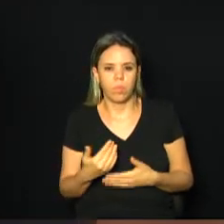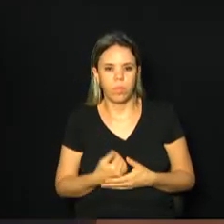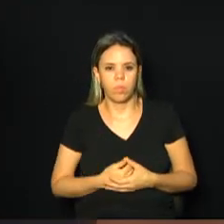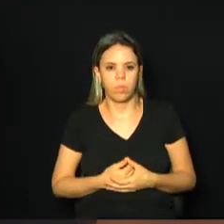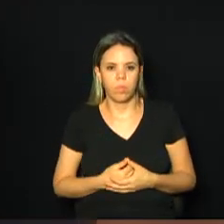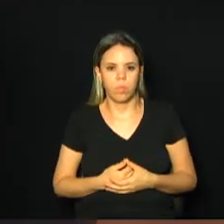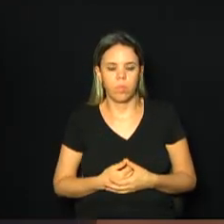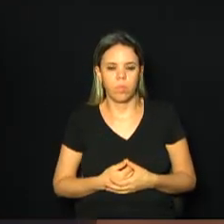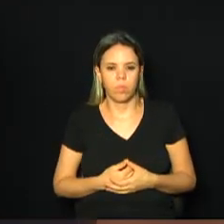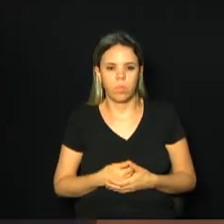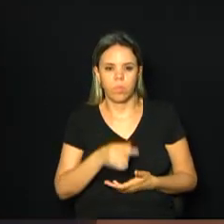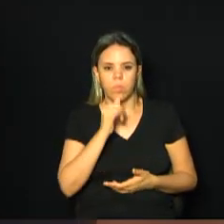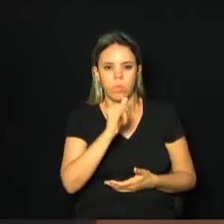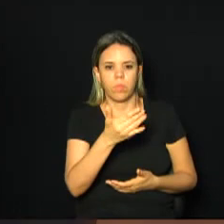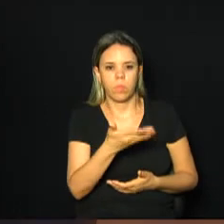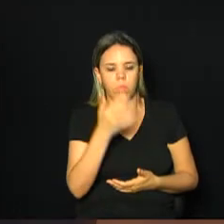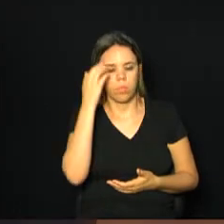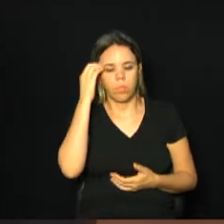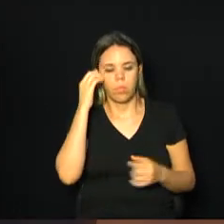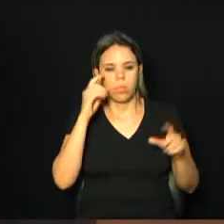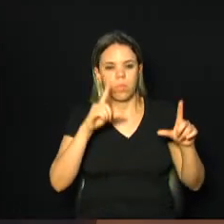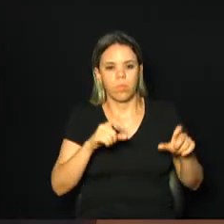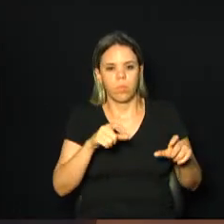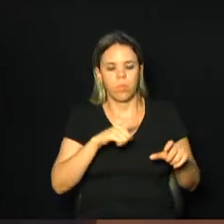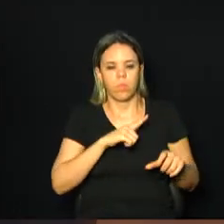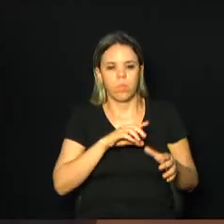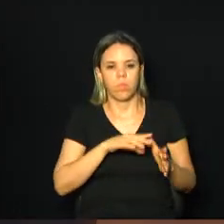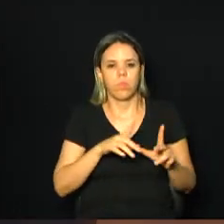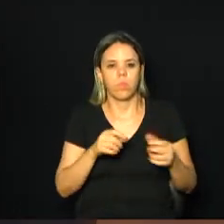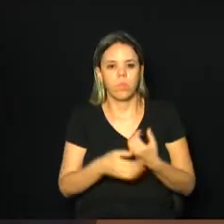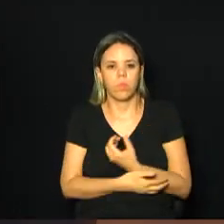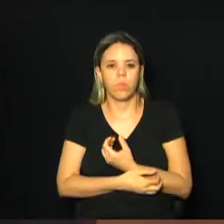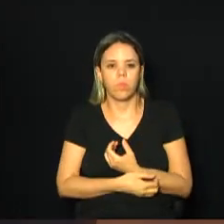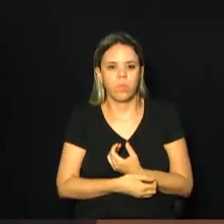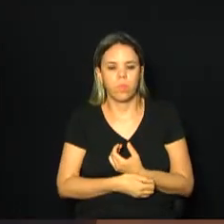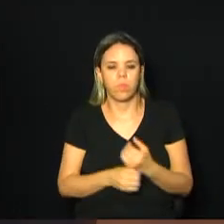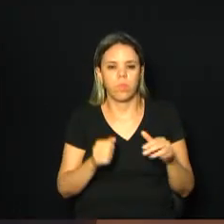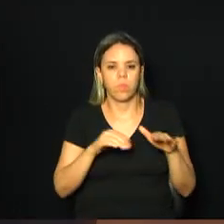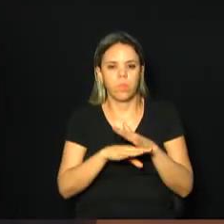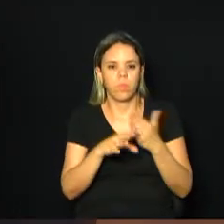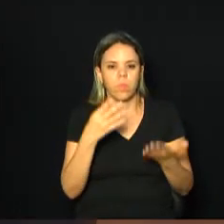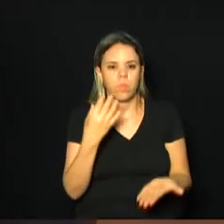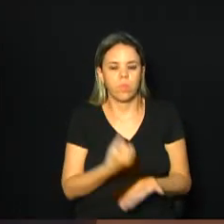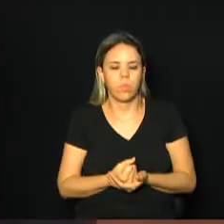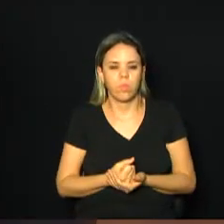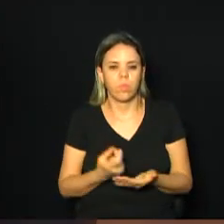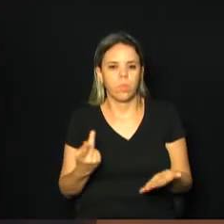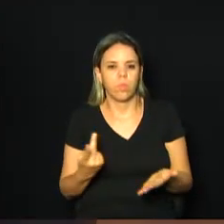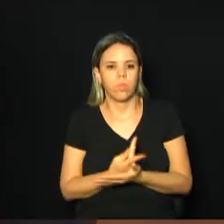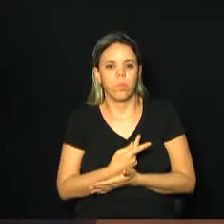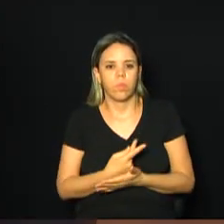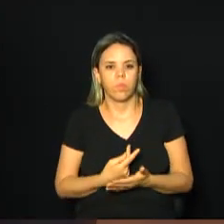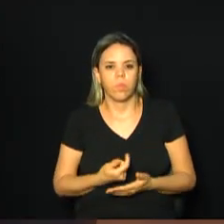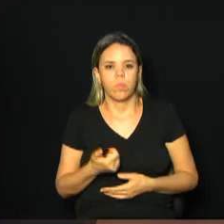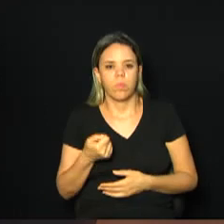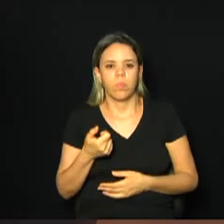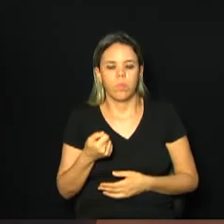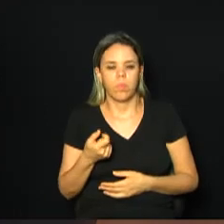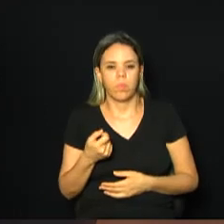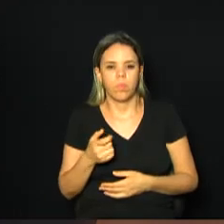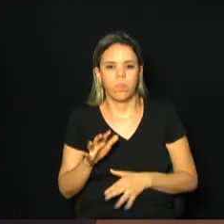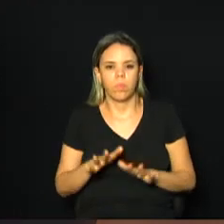Como você disse aqui, ó, até uma foto, se você tirar, você tiver armazenada ali, nós estamos ferrados, né?